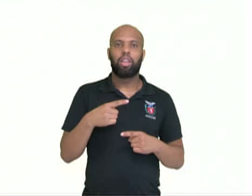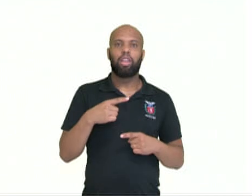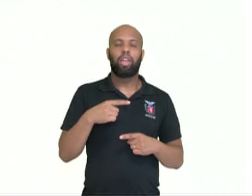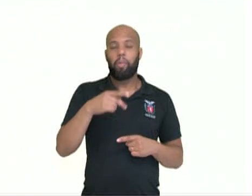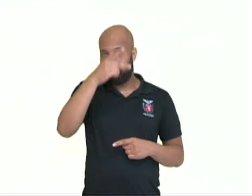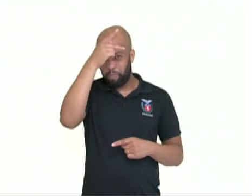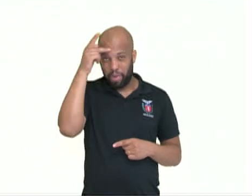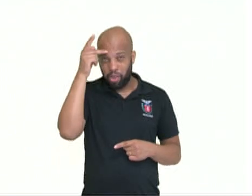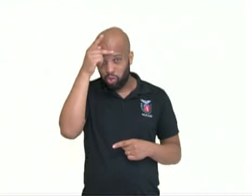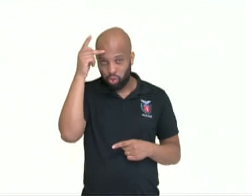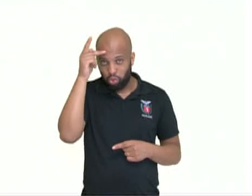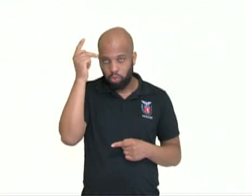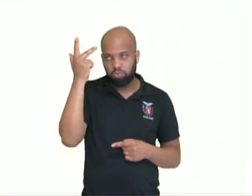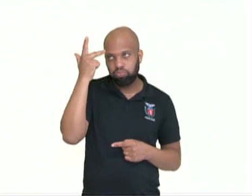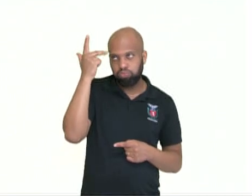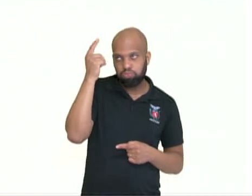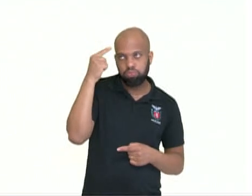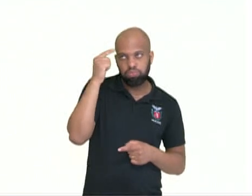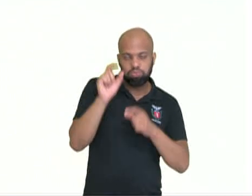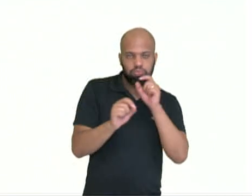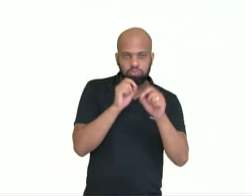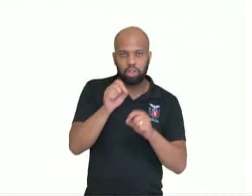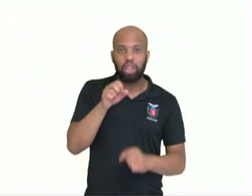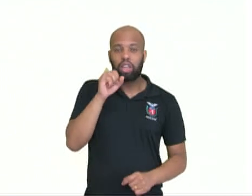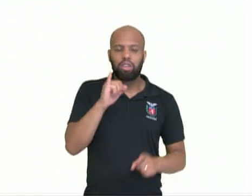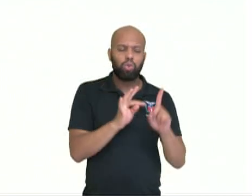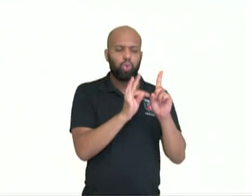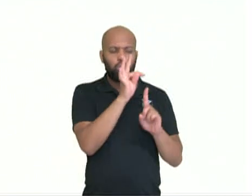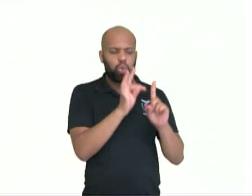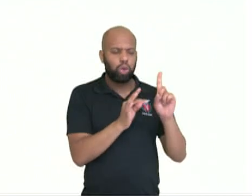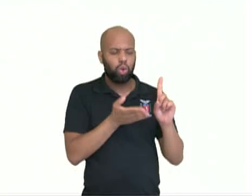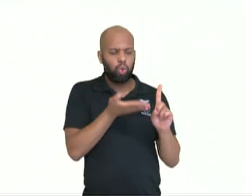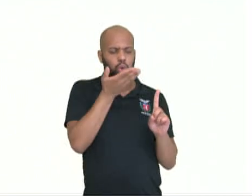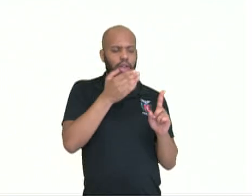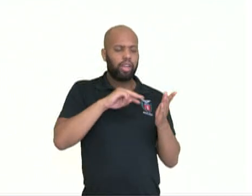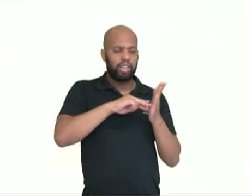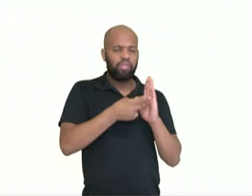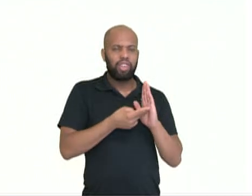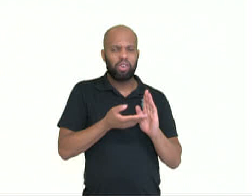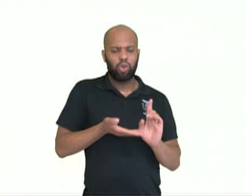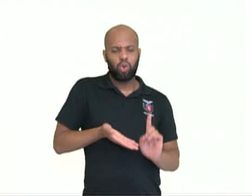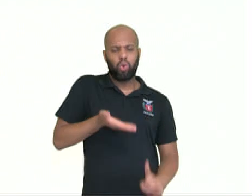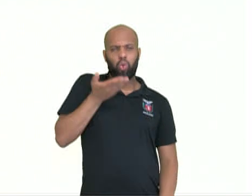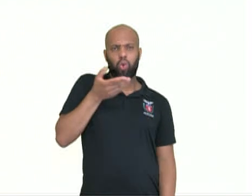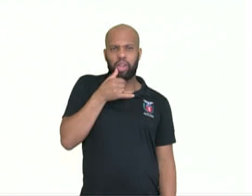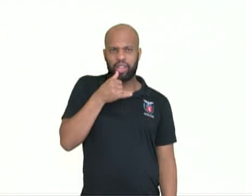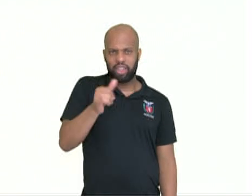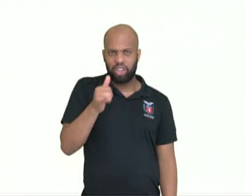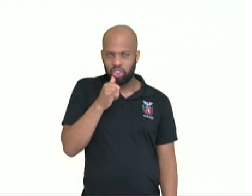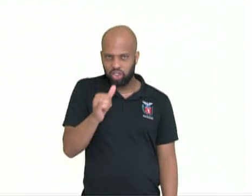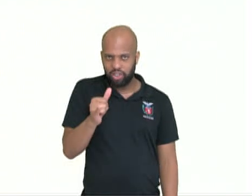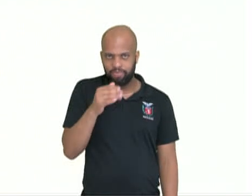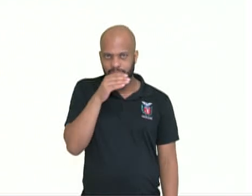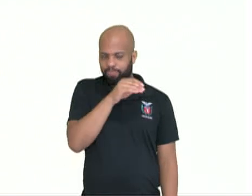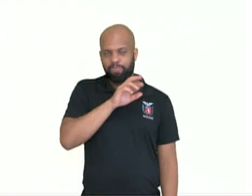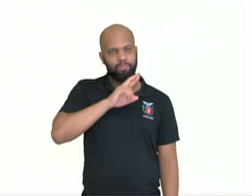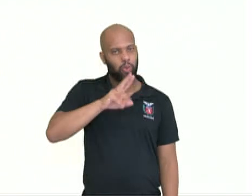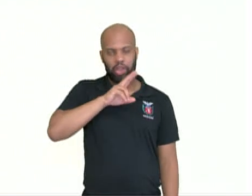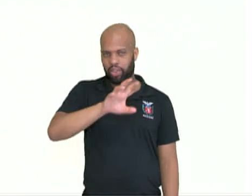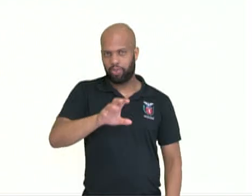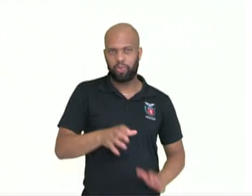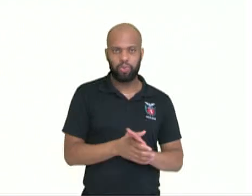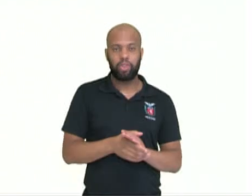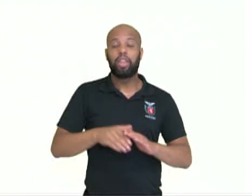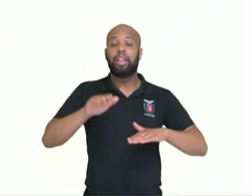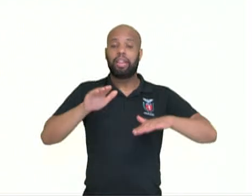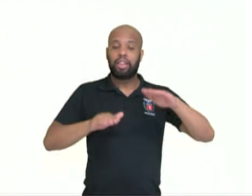comum leva a gente a pensar que alta temperatura significa alta energia térmica. Não é isso exatamente, ok?